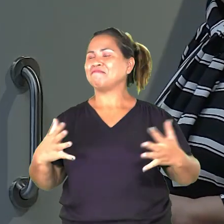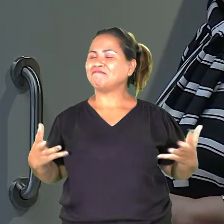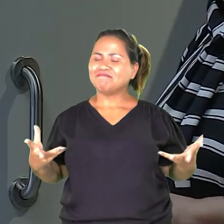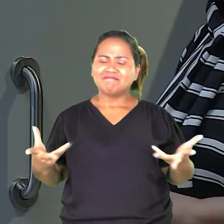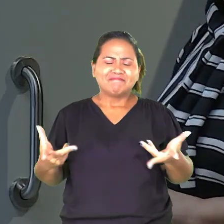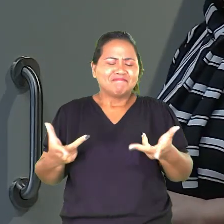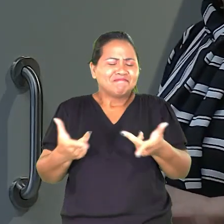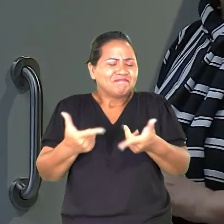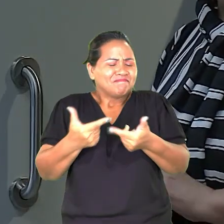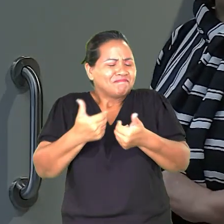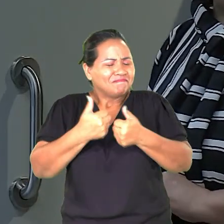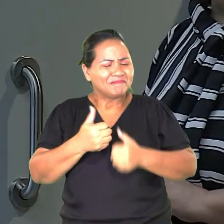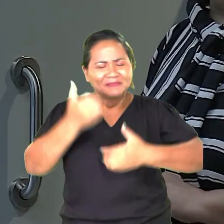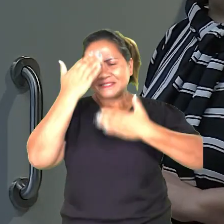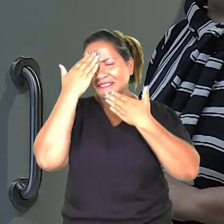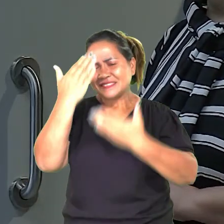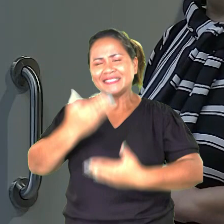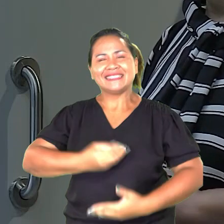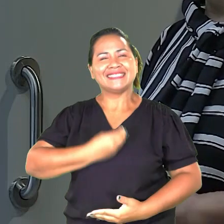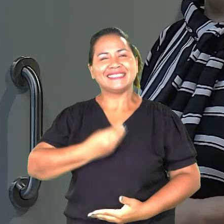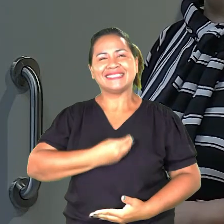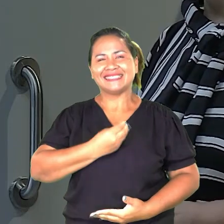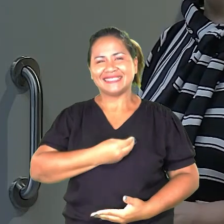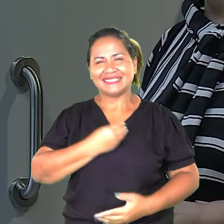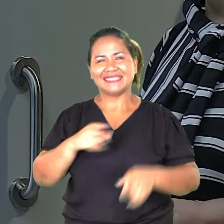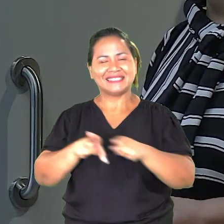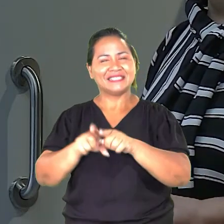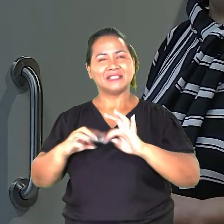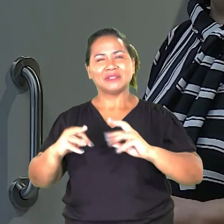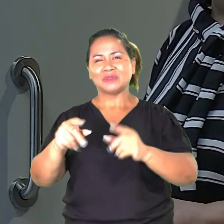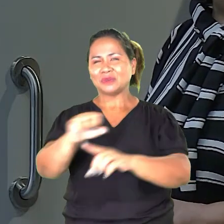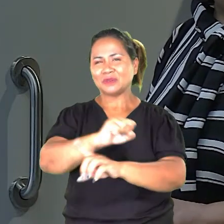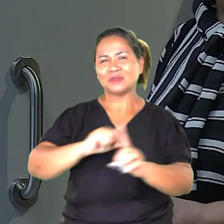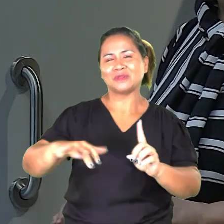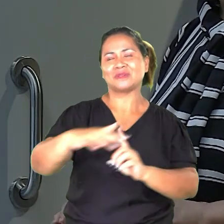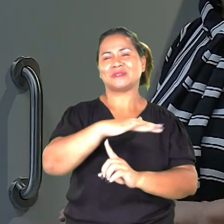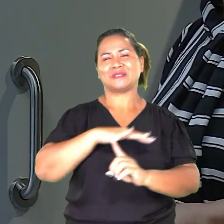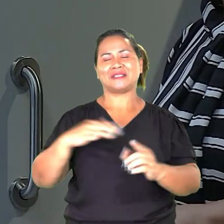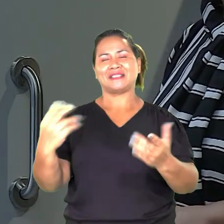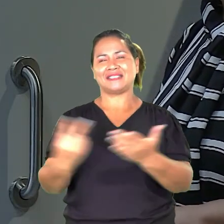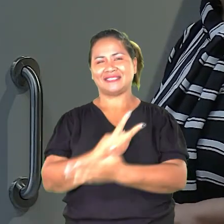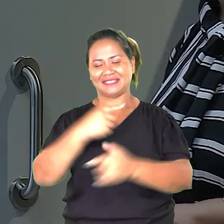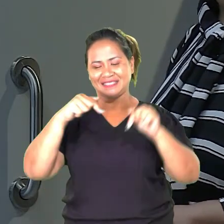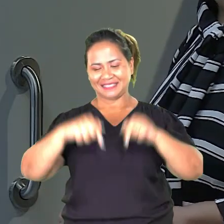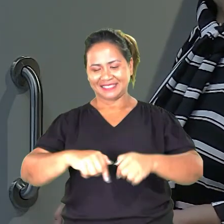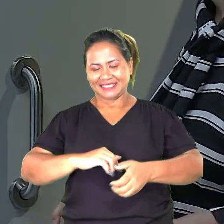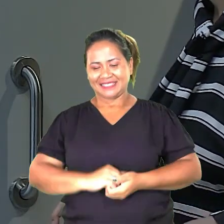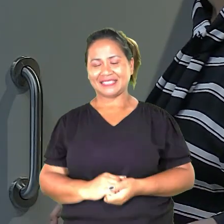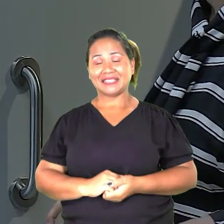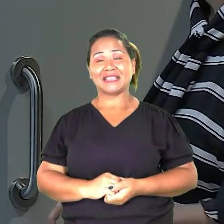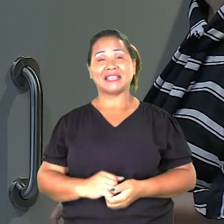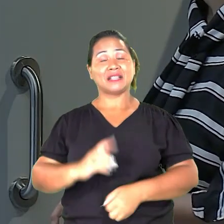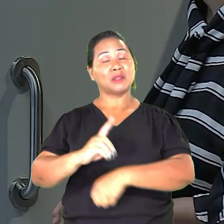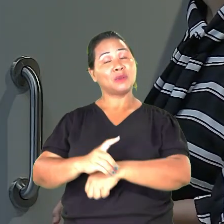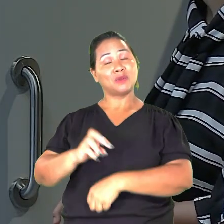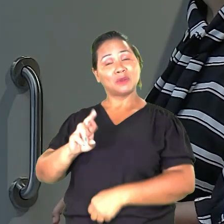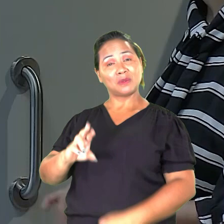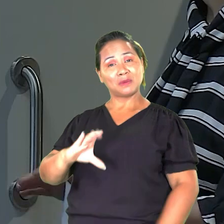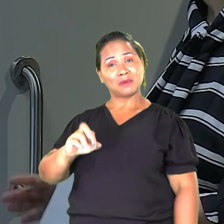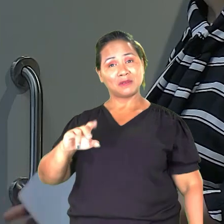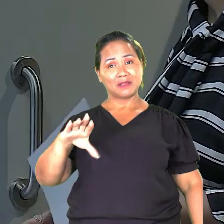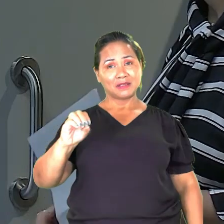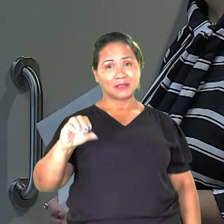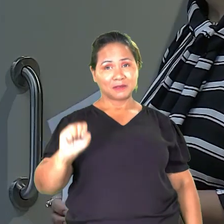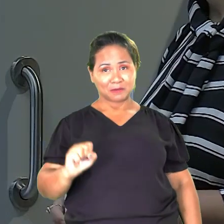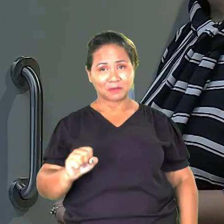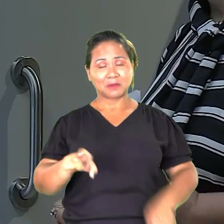evocação bonfiniana, agradecendo já a presença do nosso presidente da Sociedade Veteranos 32, o Dr. Carlos